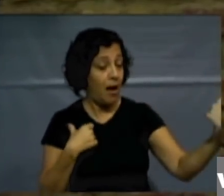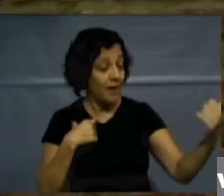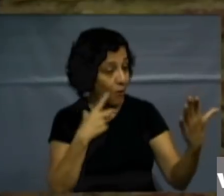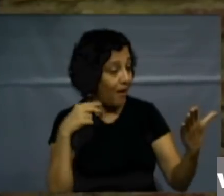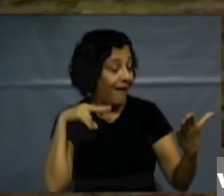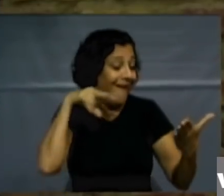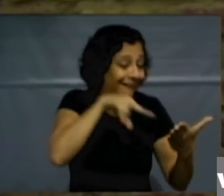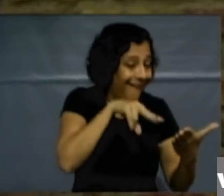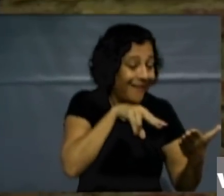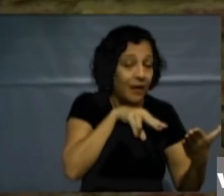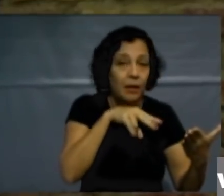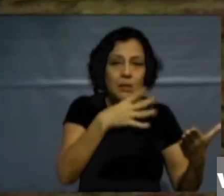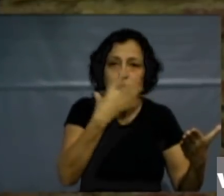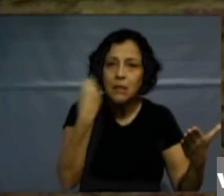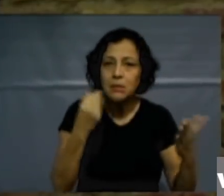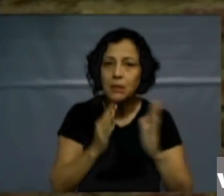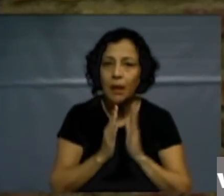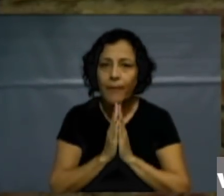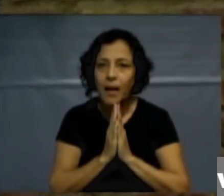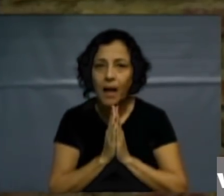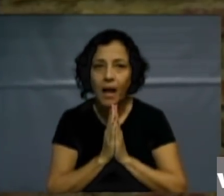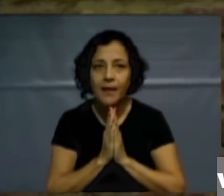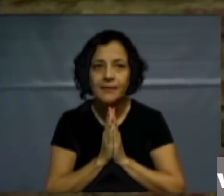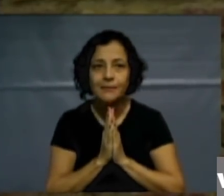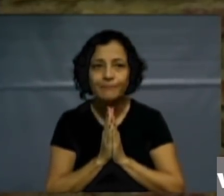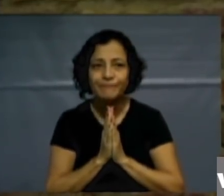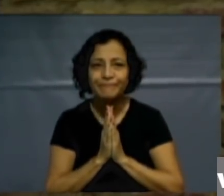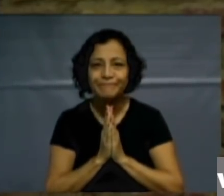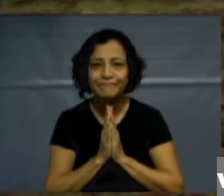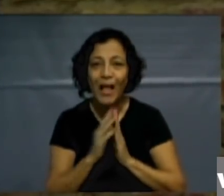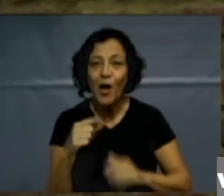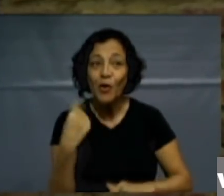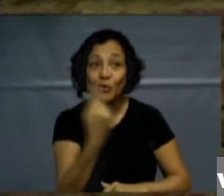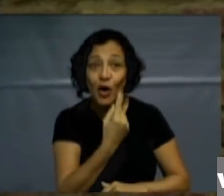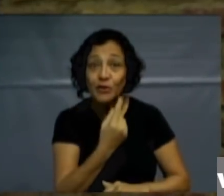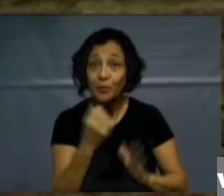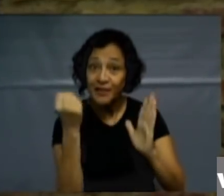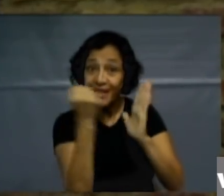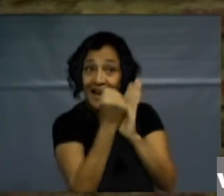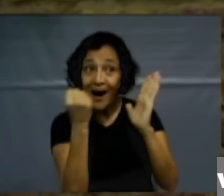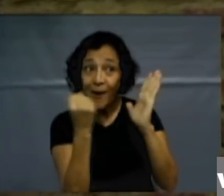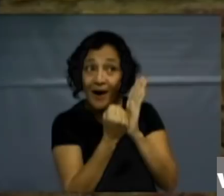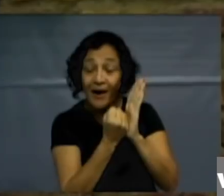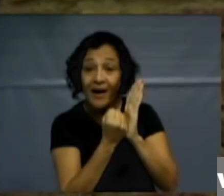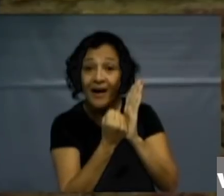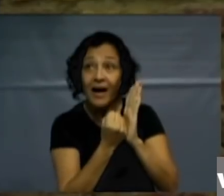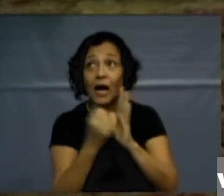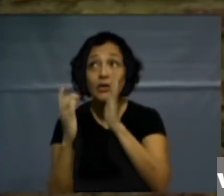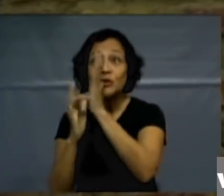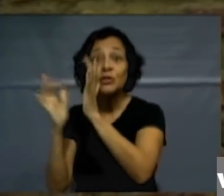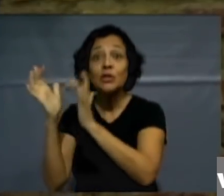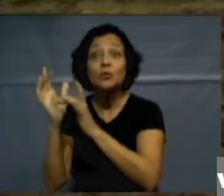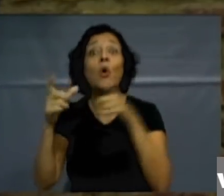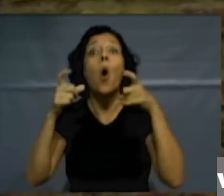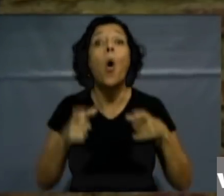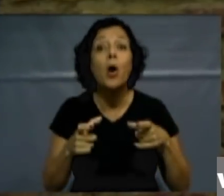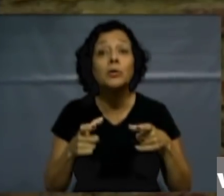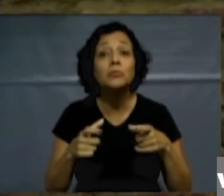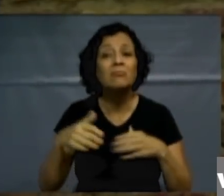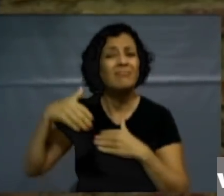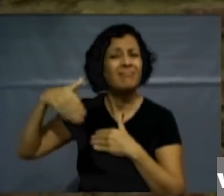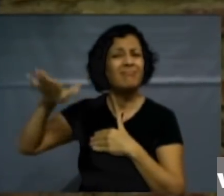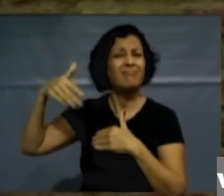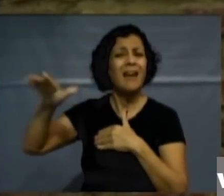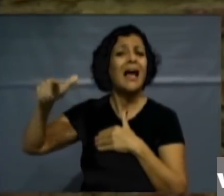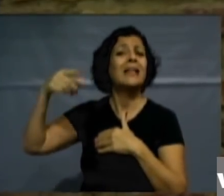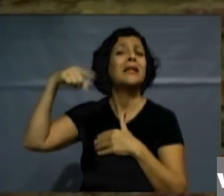foi. Então estamos deixando o quê? As marcas de Jesus em segundo plano.